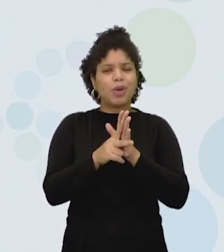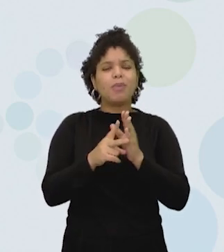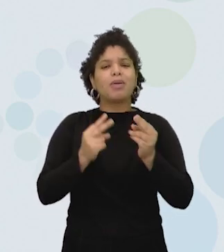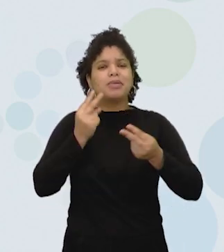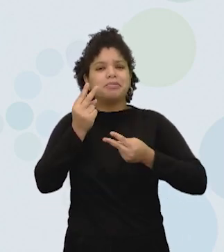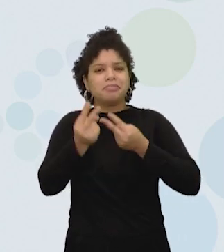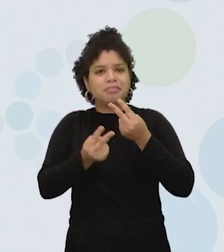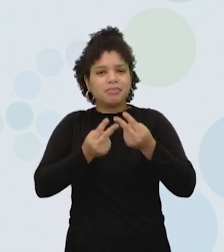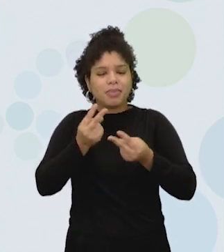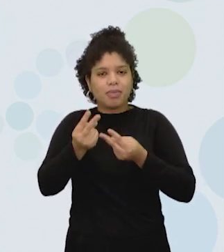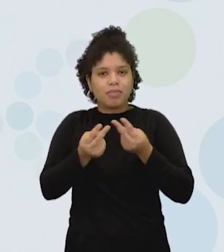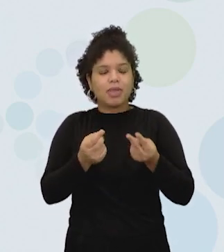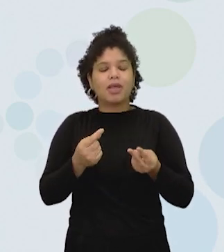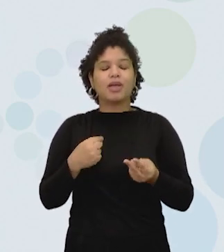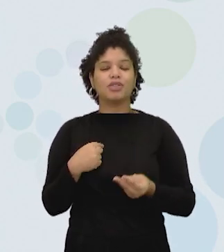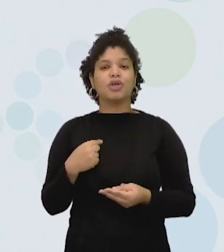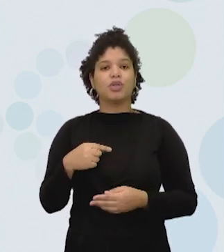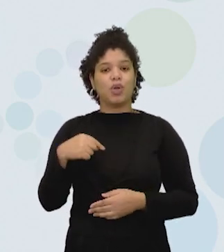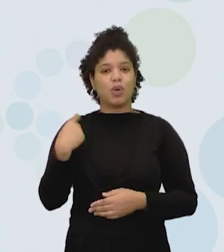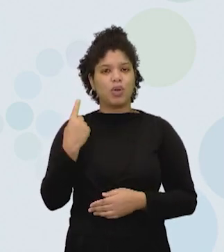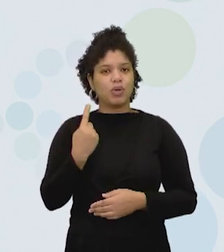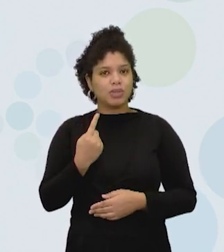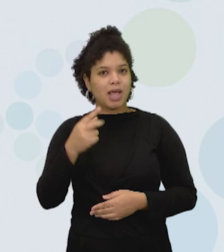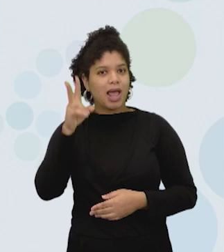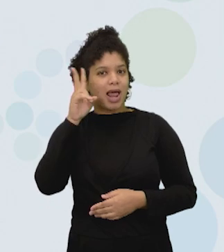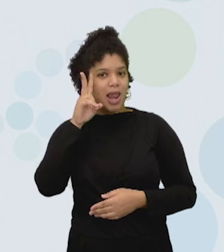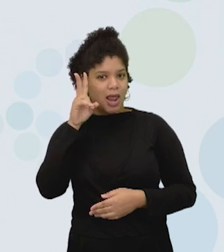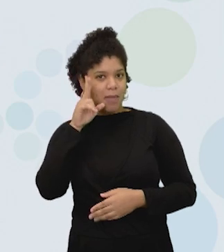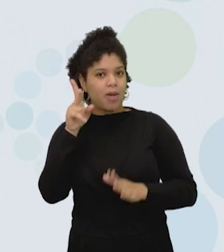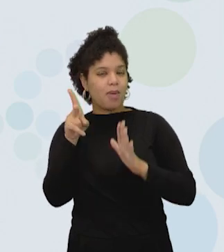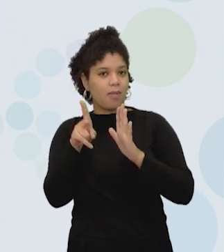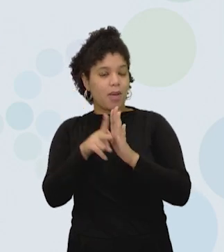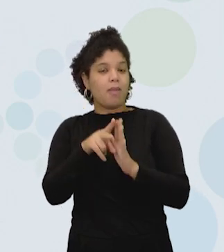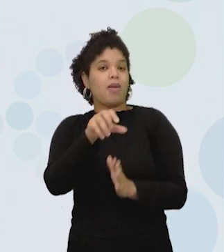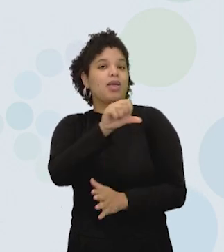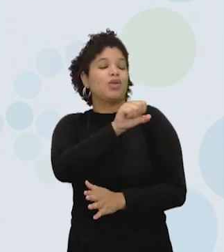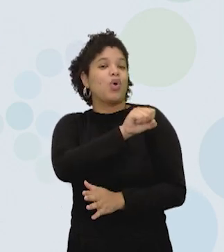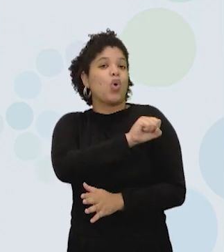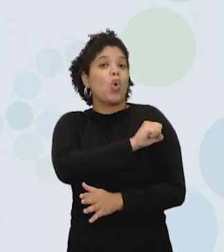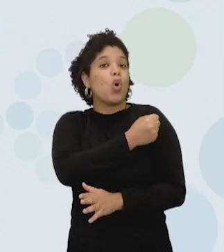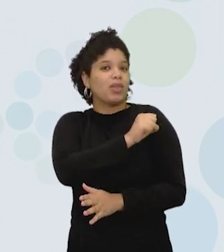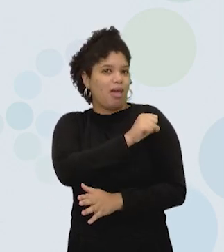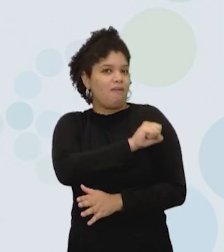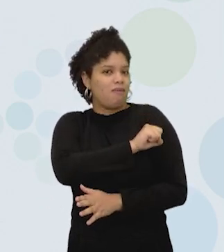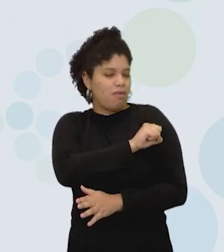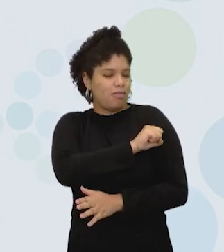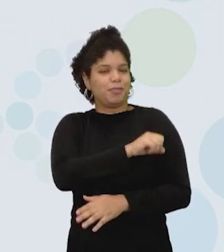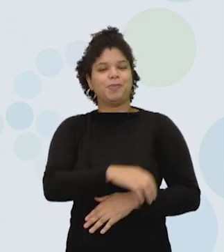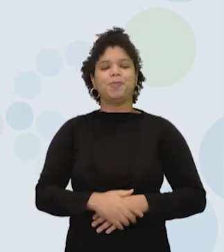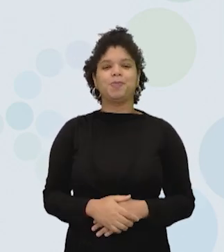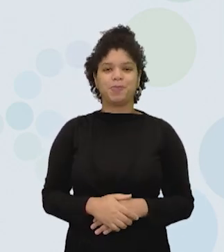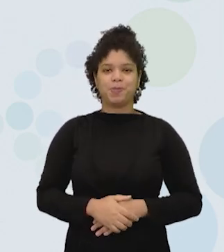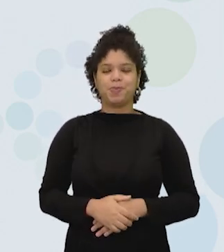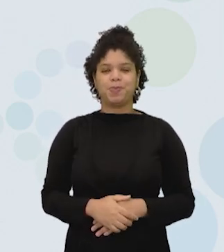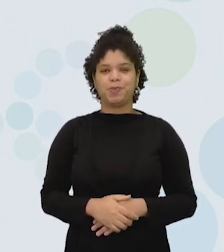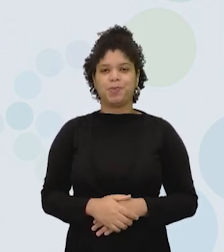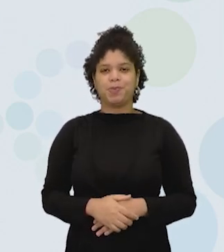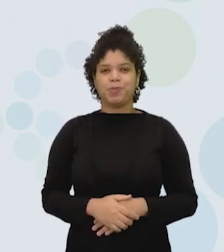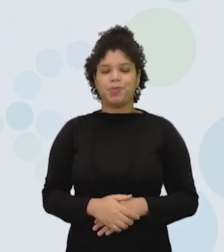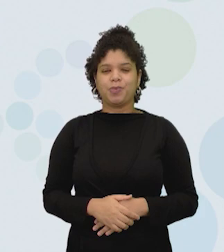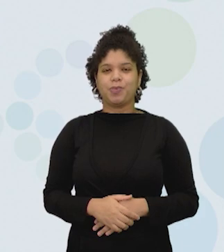um ano anterior. Então, a gente vai falar de uma habilidade do 8º ano, para a gente relembrar. E eu fiz